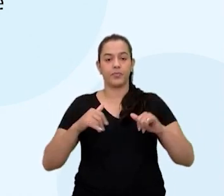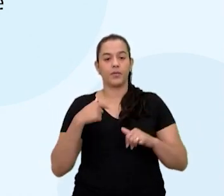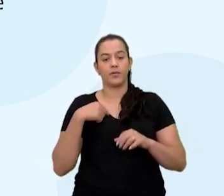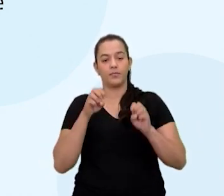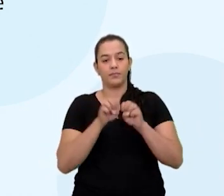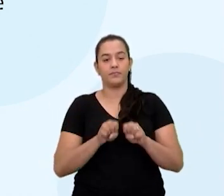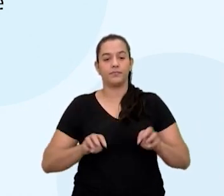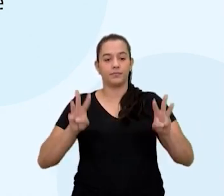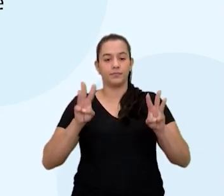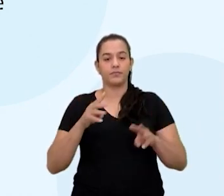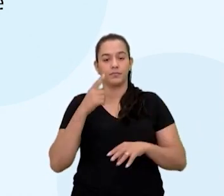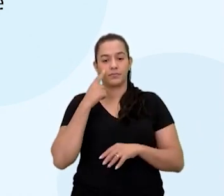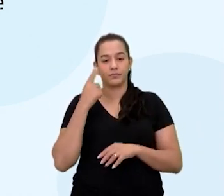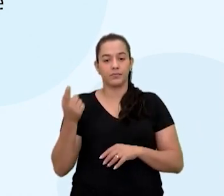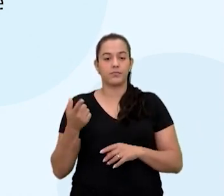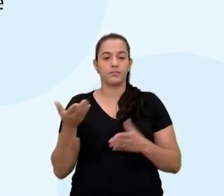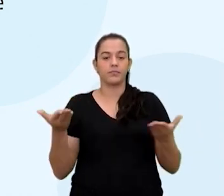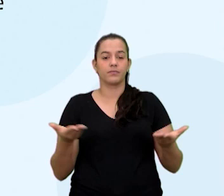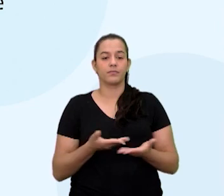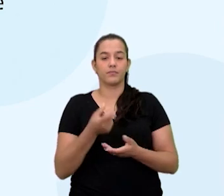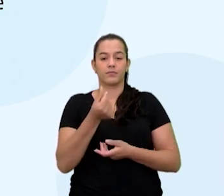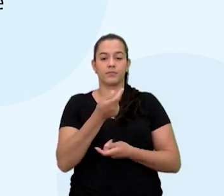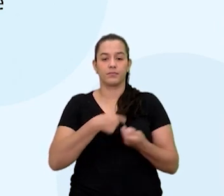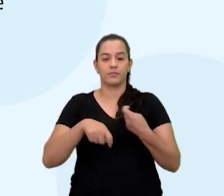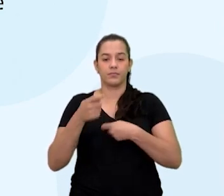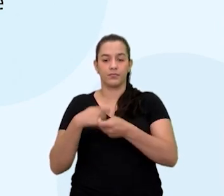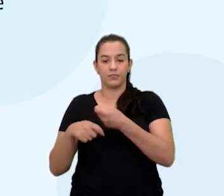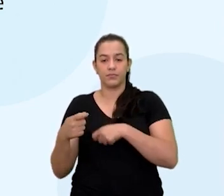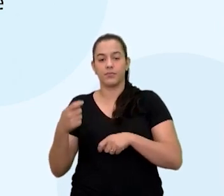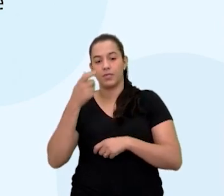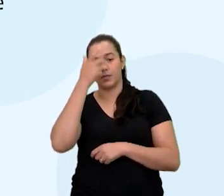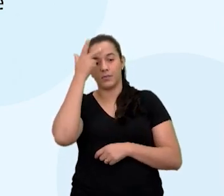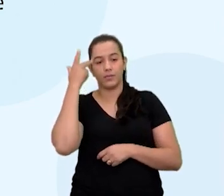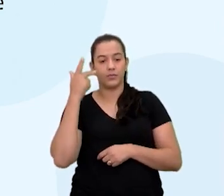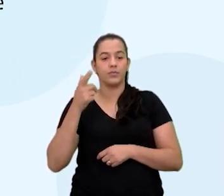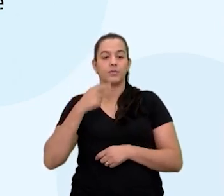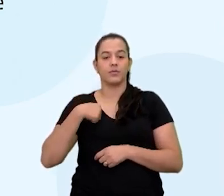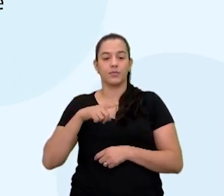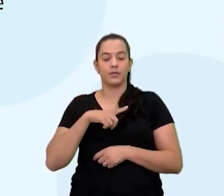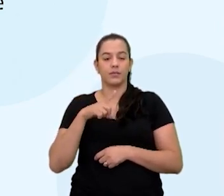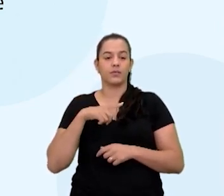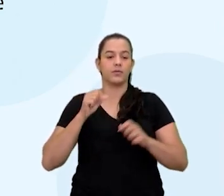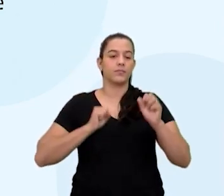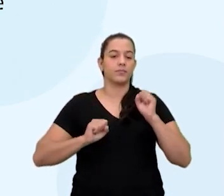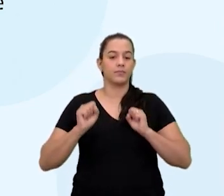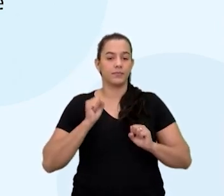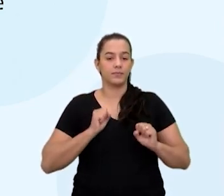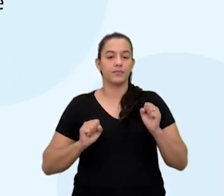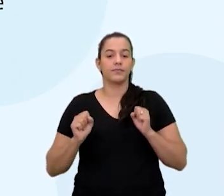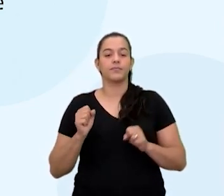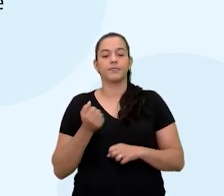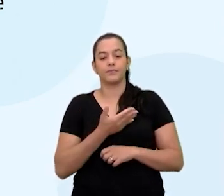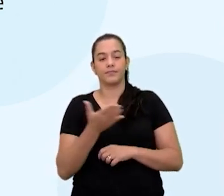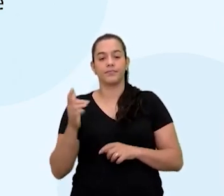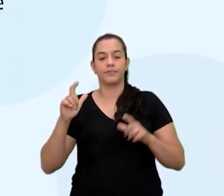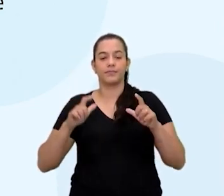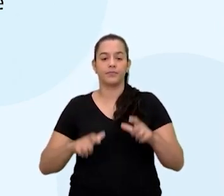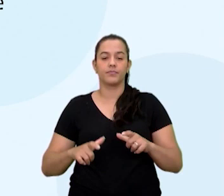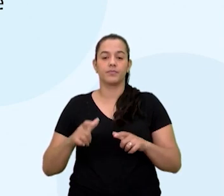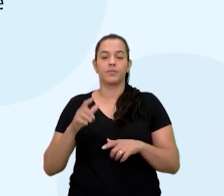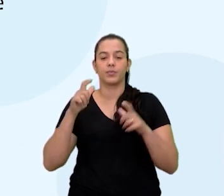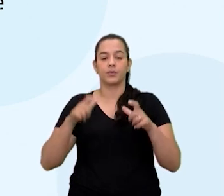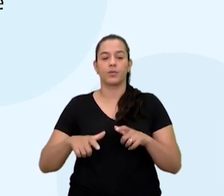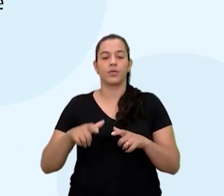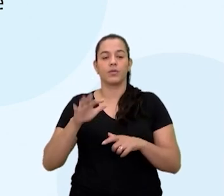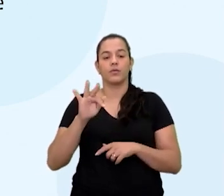site da ONU Brasil. Com fomento à economia local, moradores recuperam a esperança. Banco Comunitário de Frei Damião, na Grande